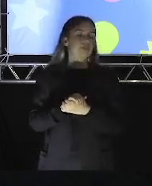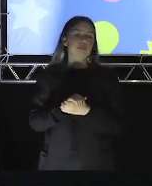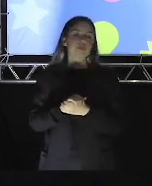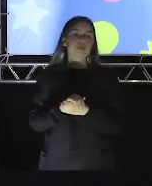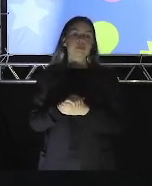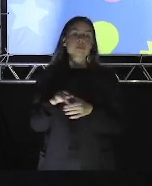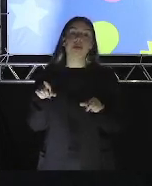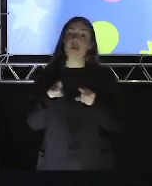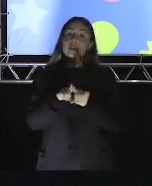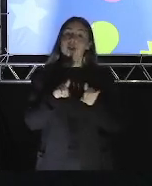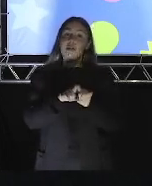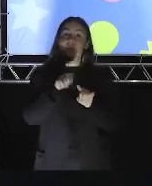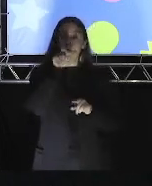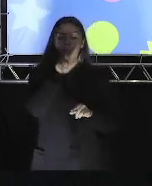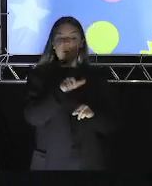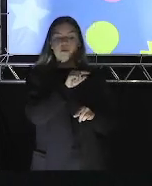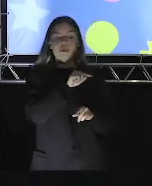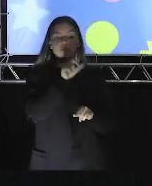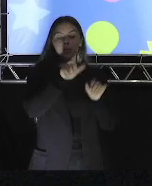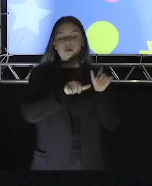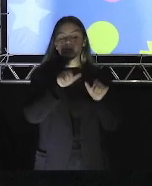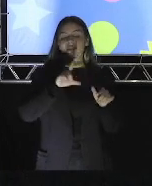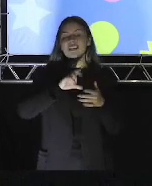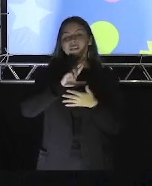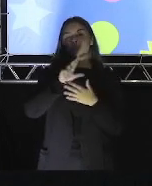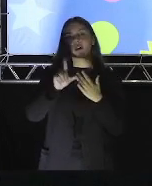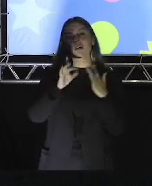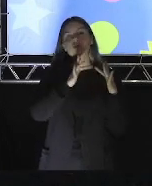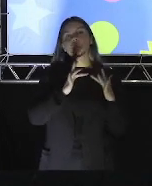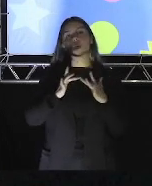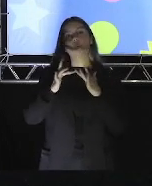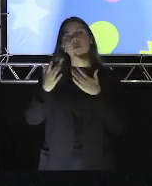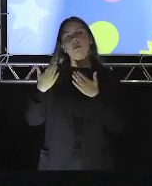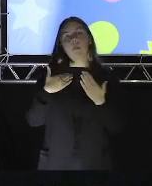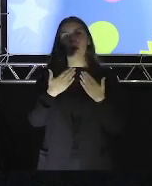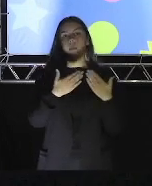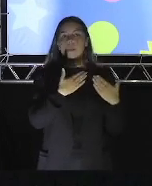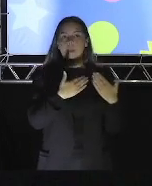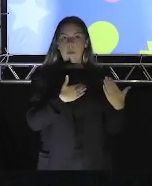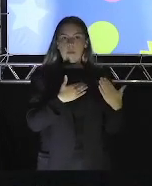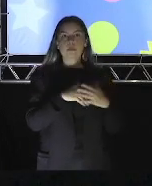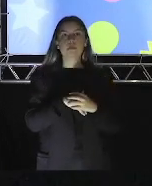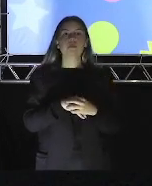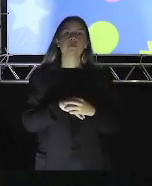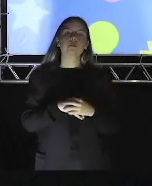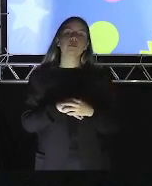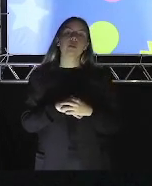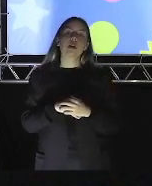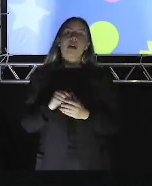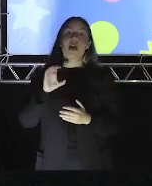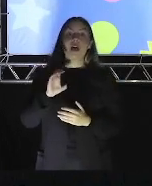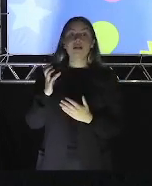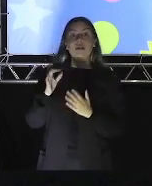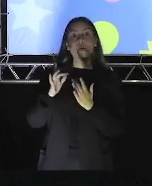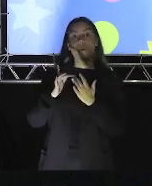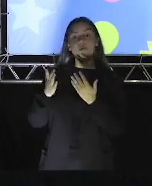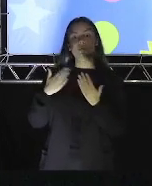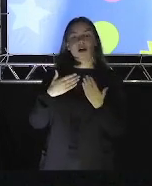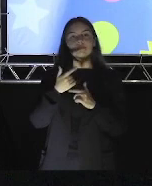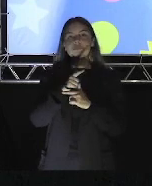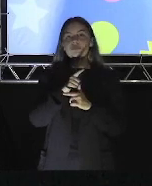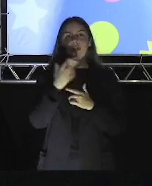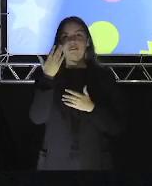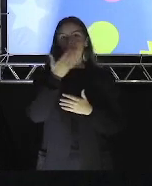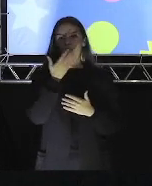E essas pessoas, elas têm várias interações entre si, né? E essas interações são invisíveis,